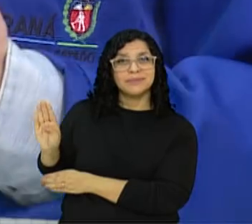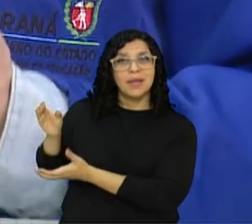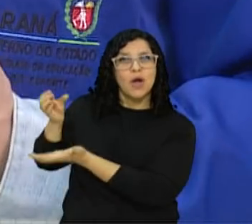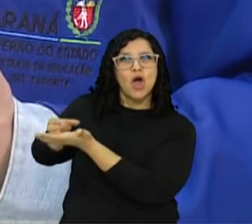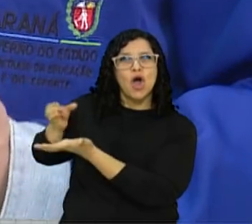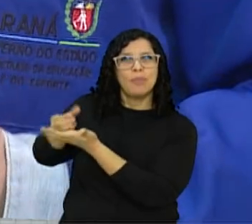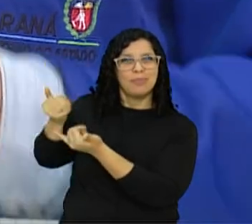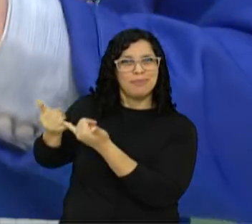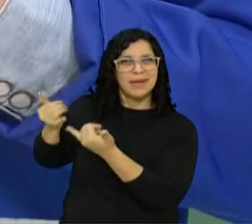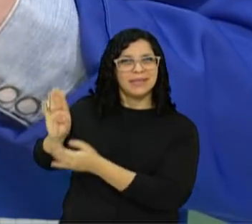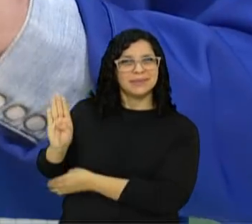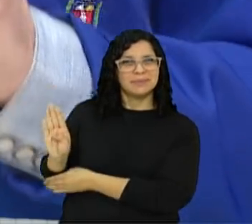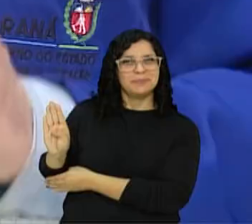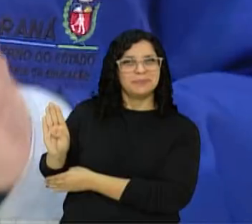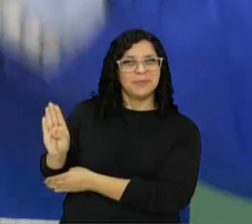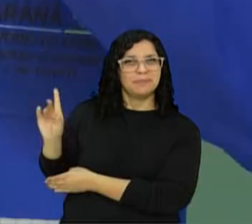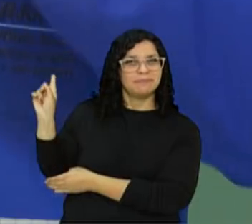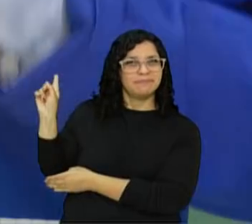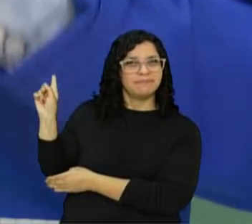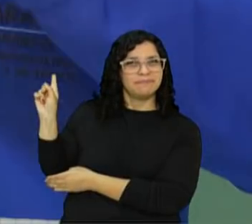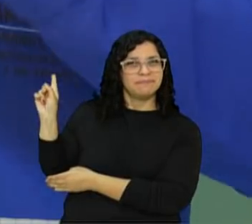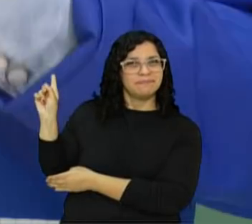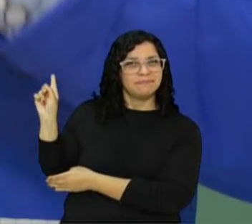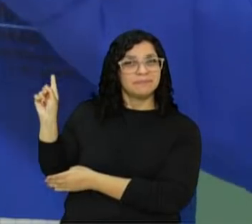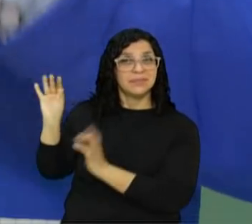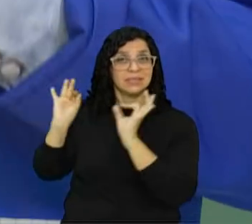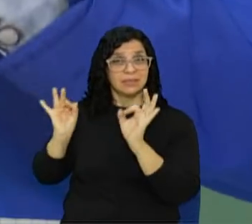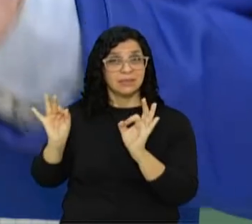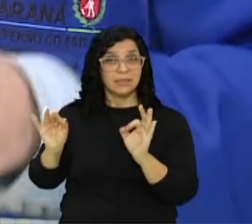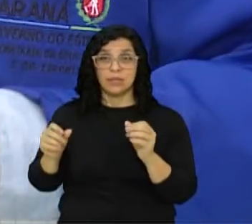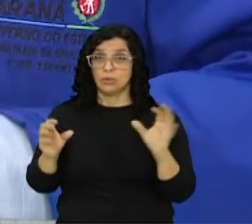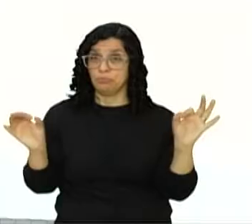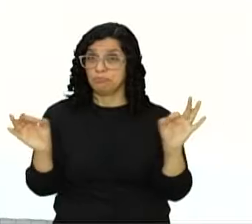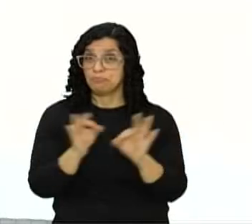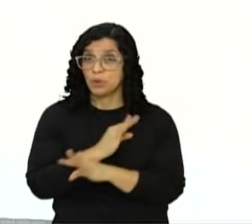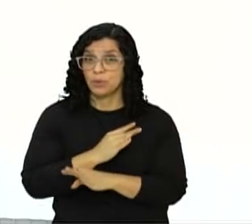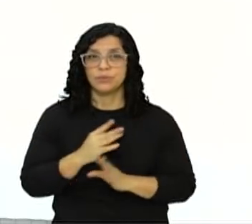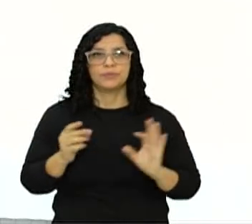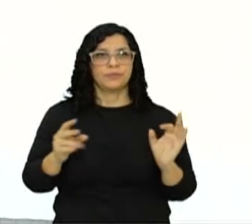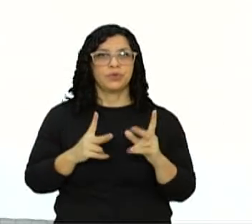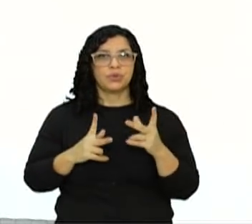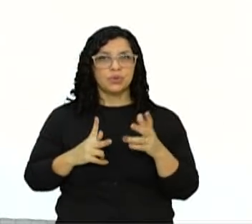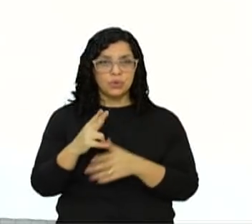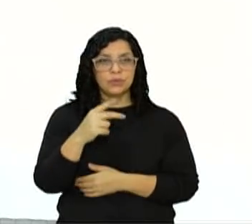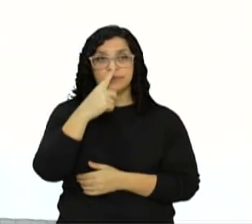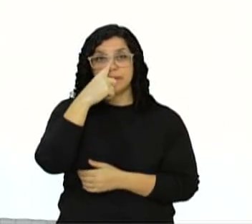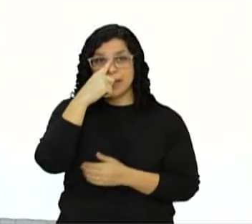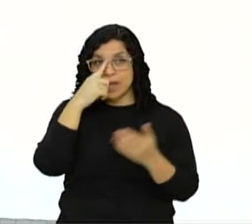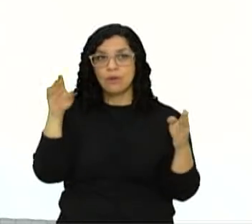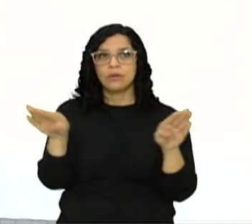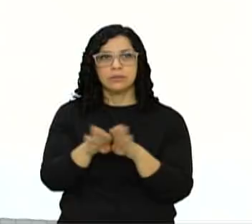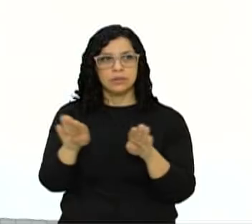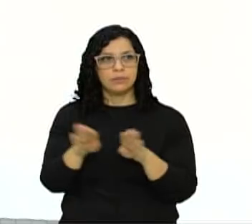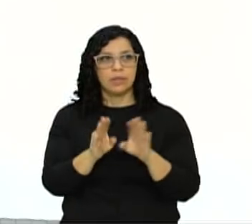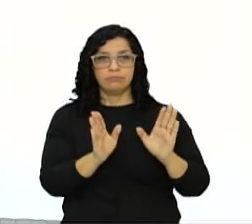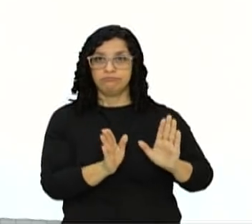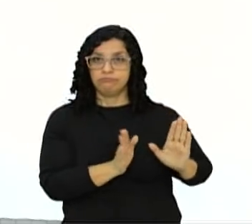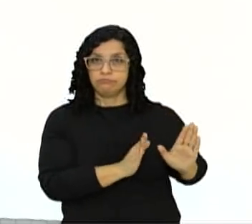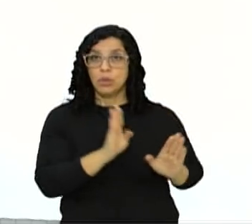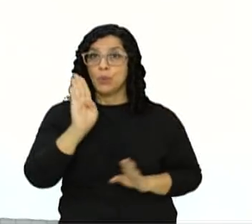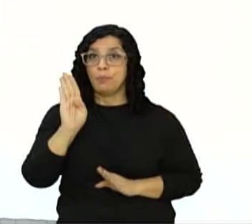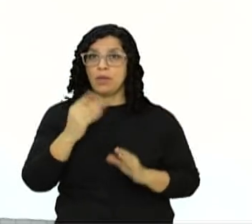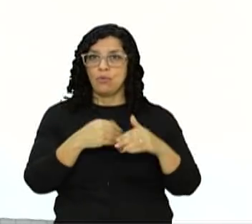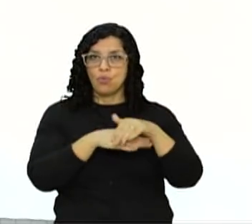copinho é a minha parte B. Essa é a nossa primeira etapa, cortar a garrafa. Deixamos a parte B de